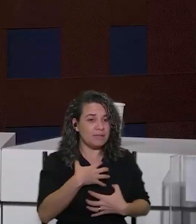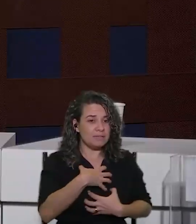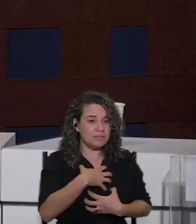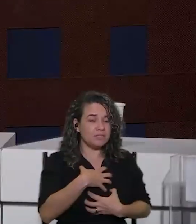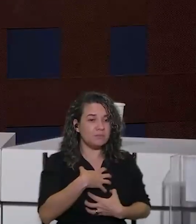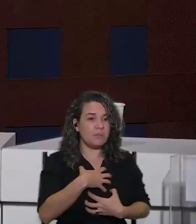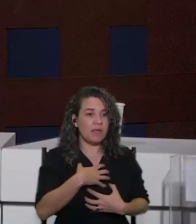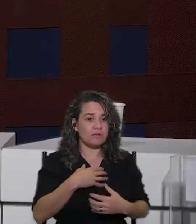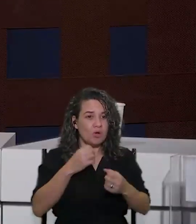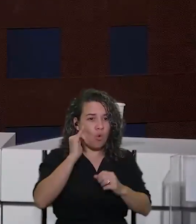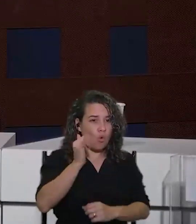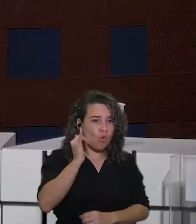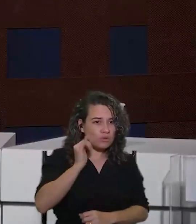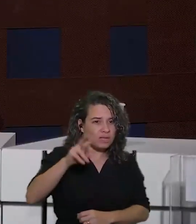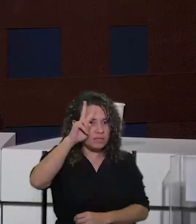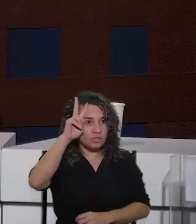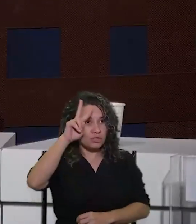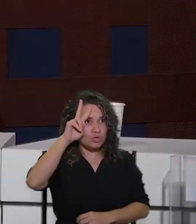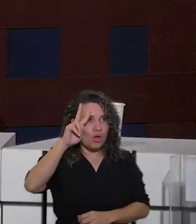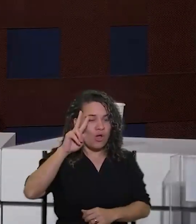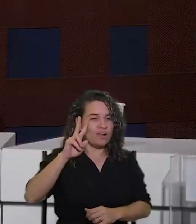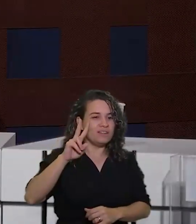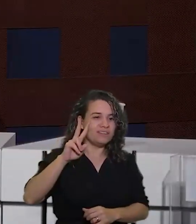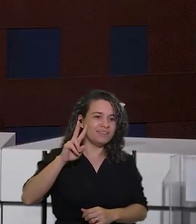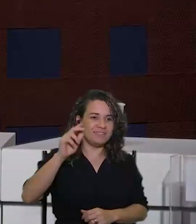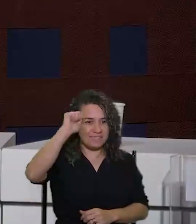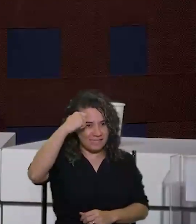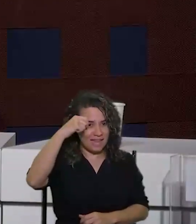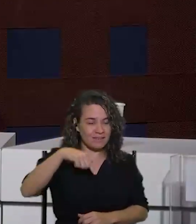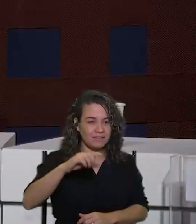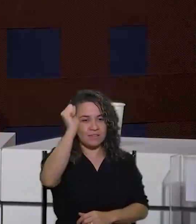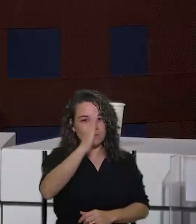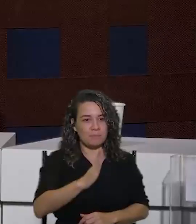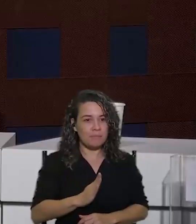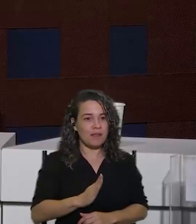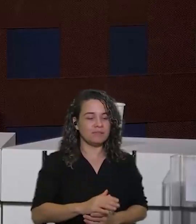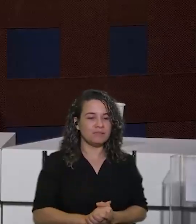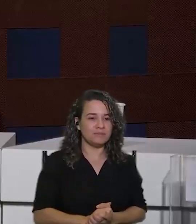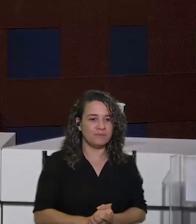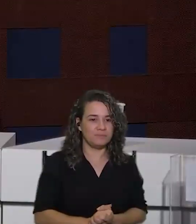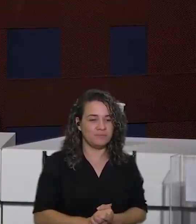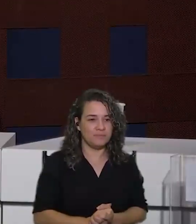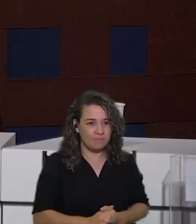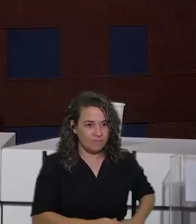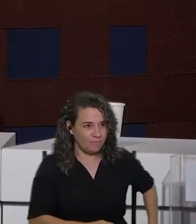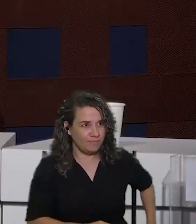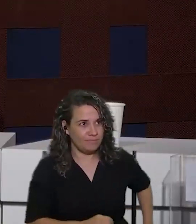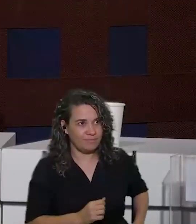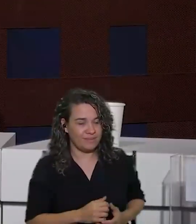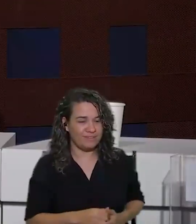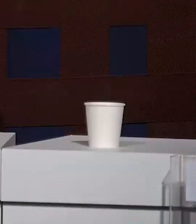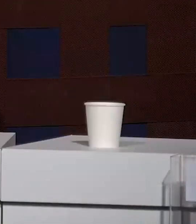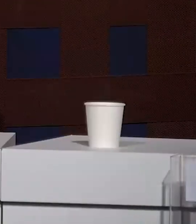Brasil. Que história é essa que, às vezes, nem a geração anterior a gente conhece? Então, que grande herança era essa que a gente tinha? E que, como assim